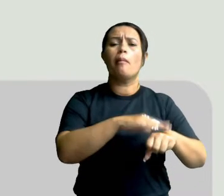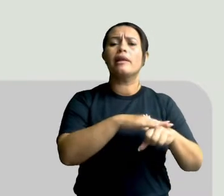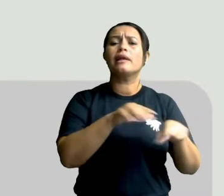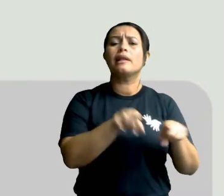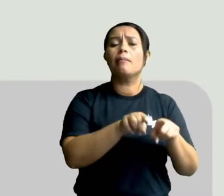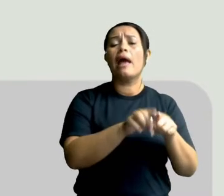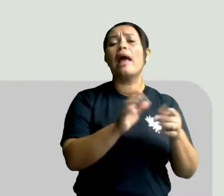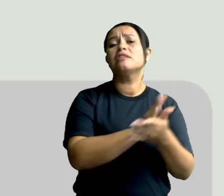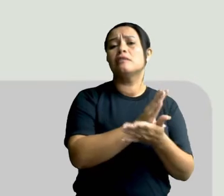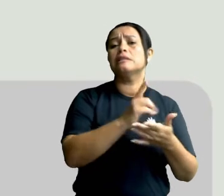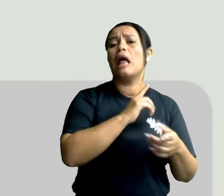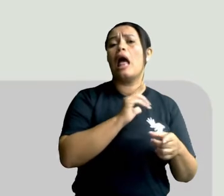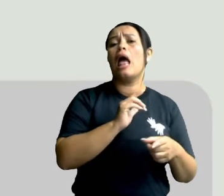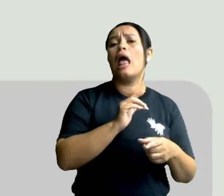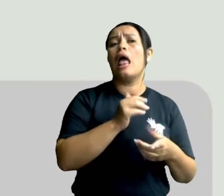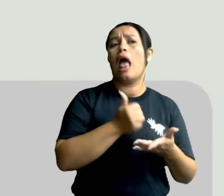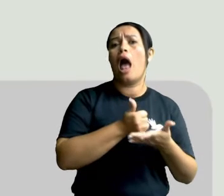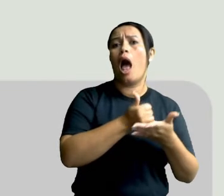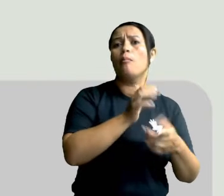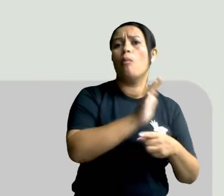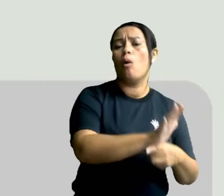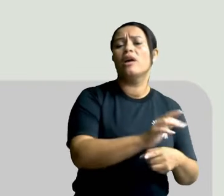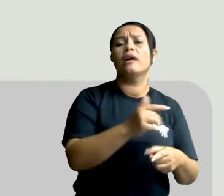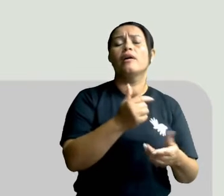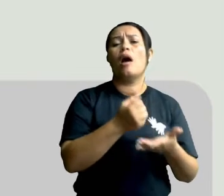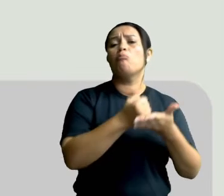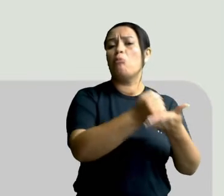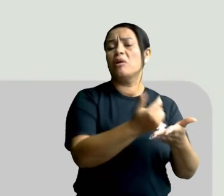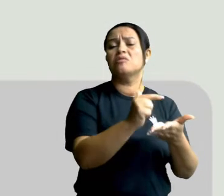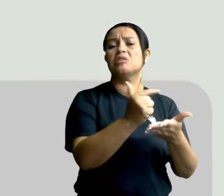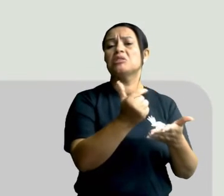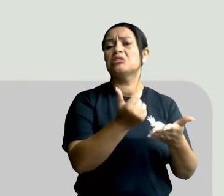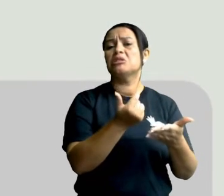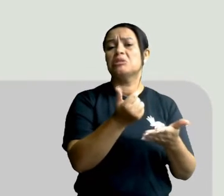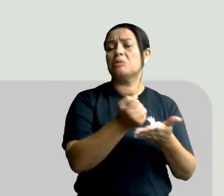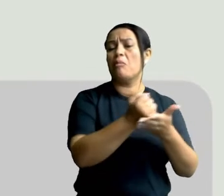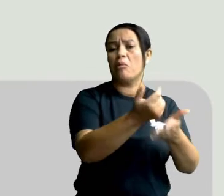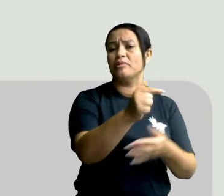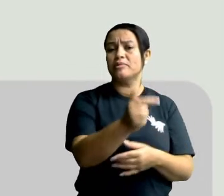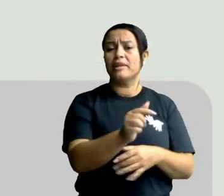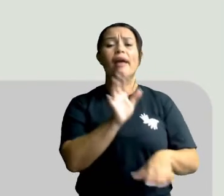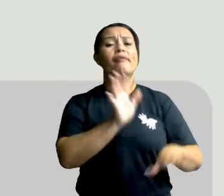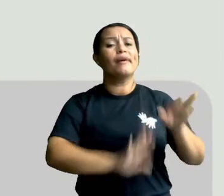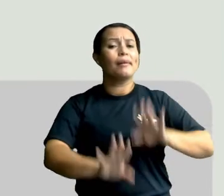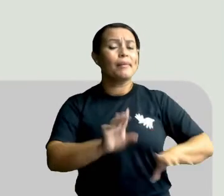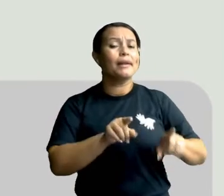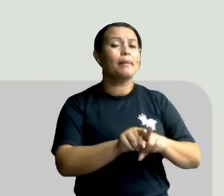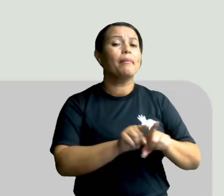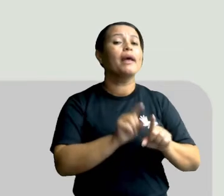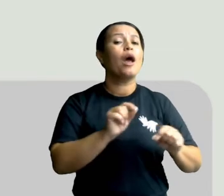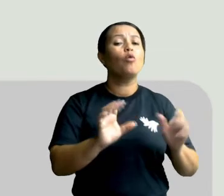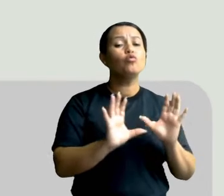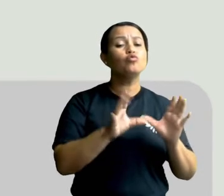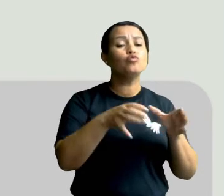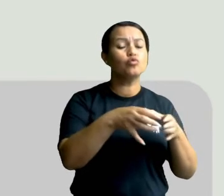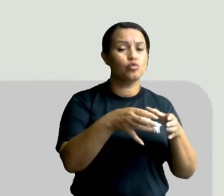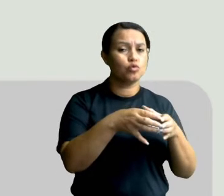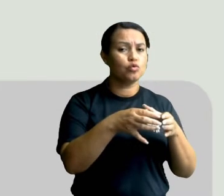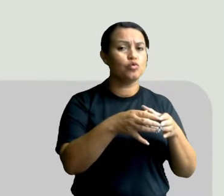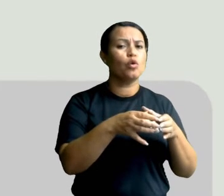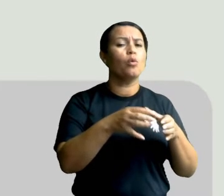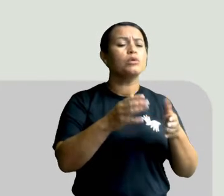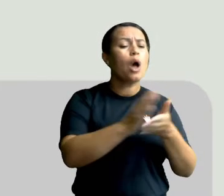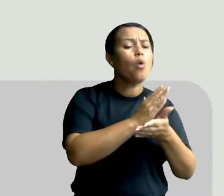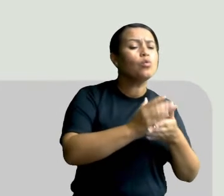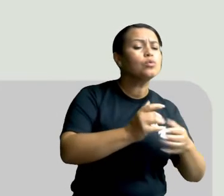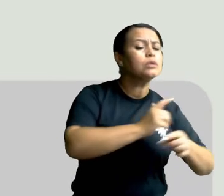ou sem apoio de órgãos de administração pública municipais. Grupos de pessoas de comunidades urbanas estão se